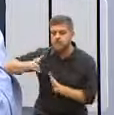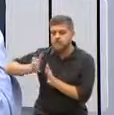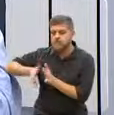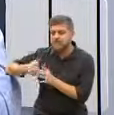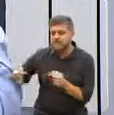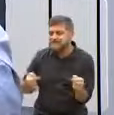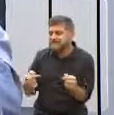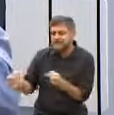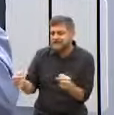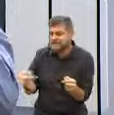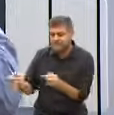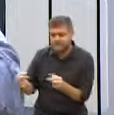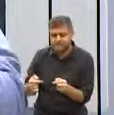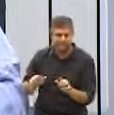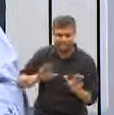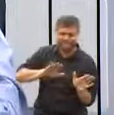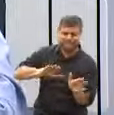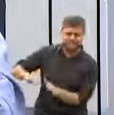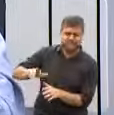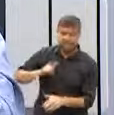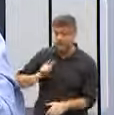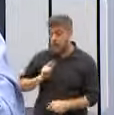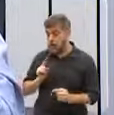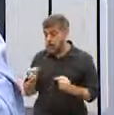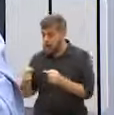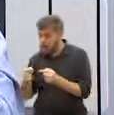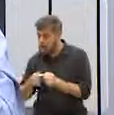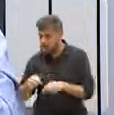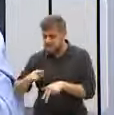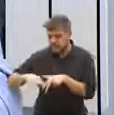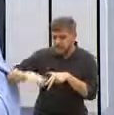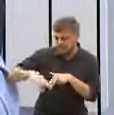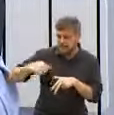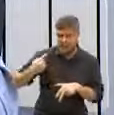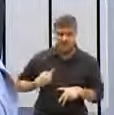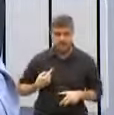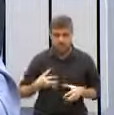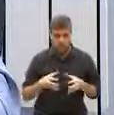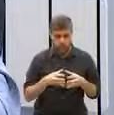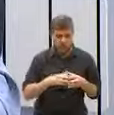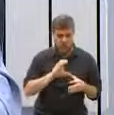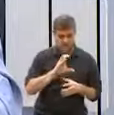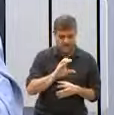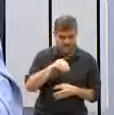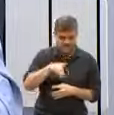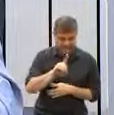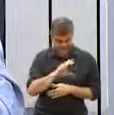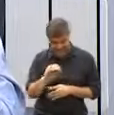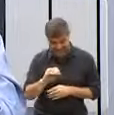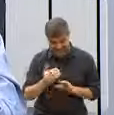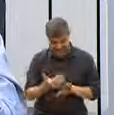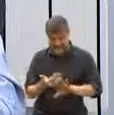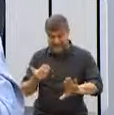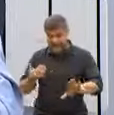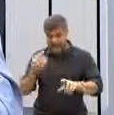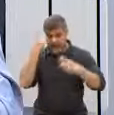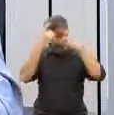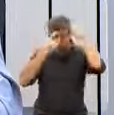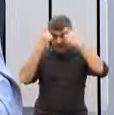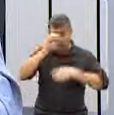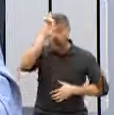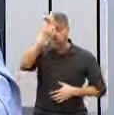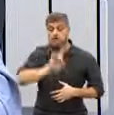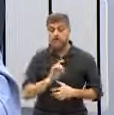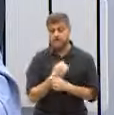político-partidárias. Essa questão ideológica, essa questão de gêneros, o CMDCA tem que estar fora disso, porque ele tem que estar preocupado na garantia